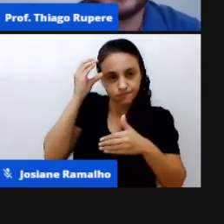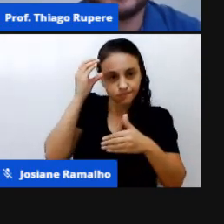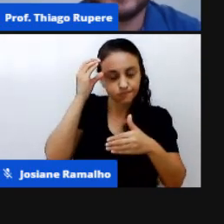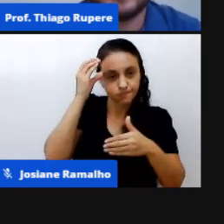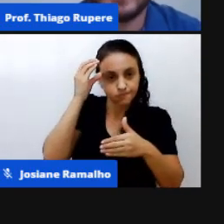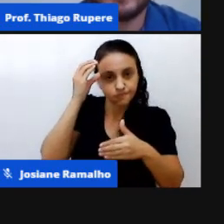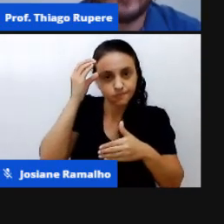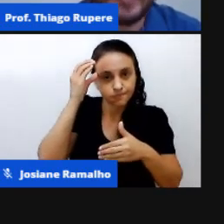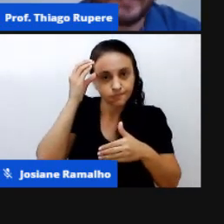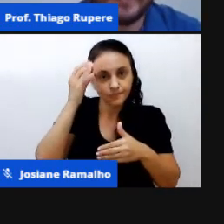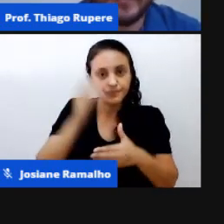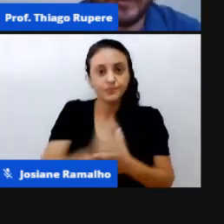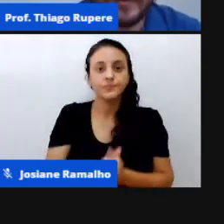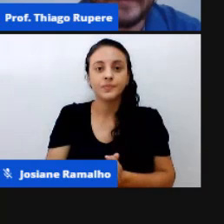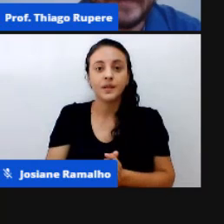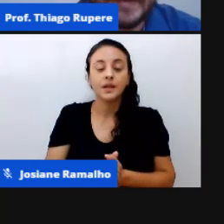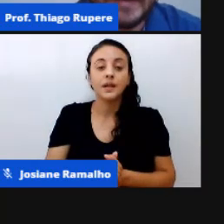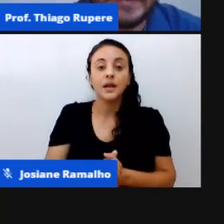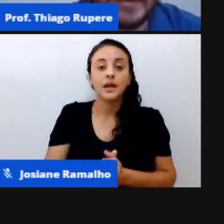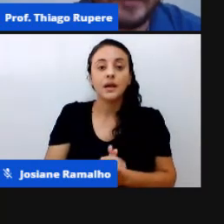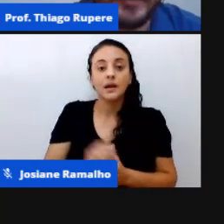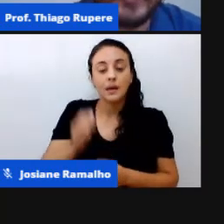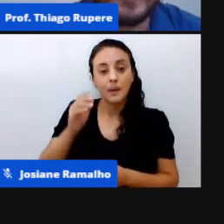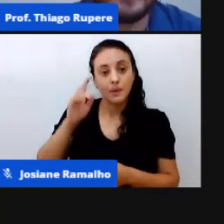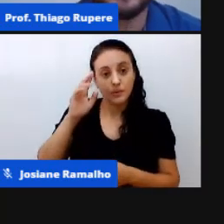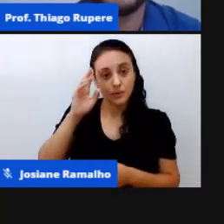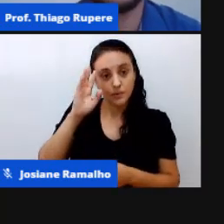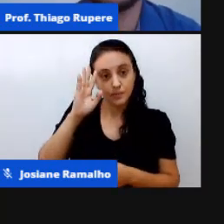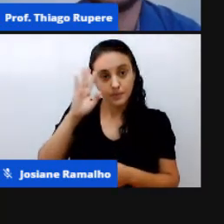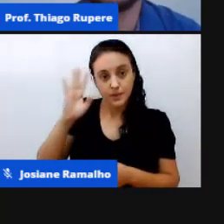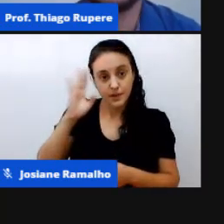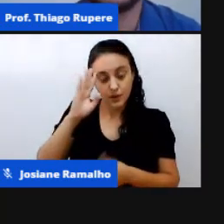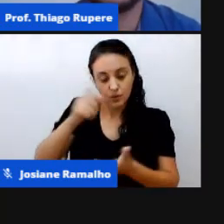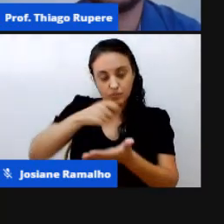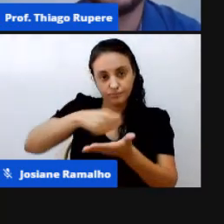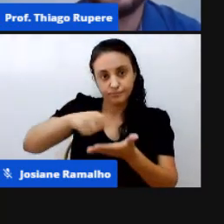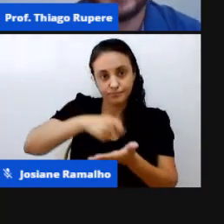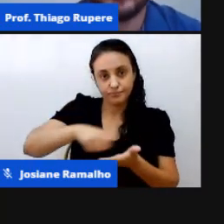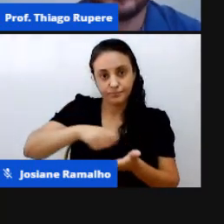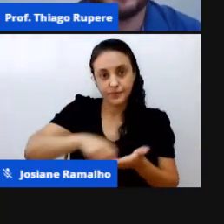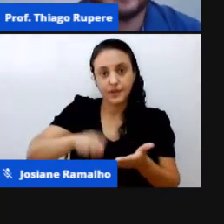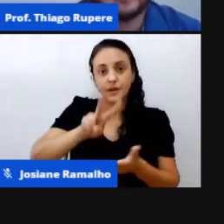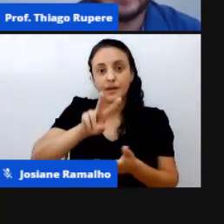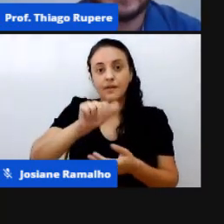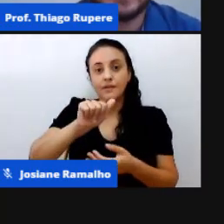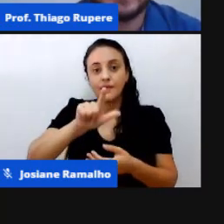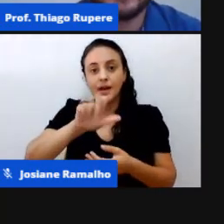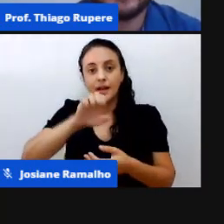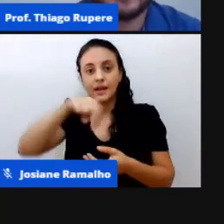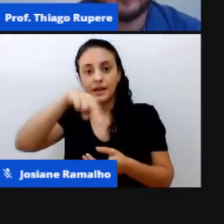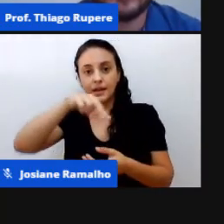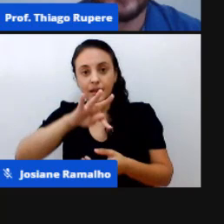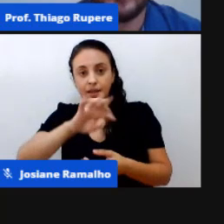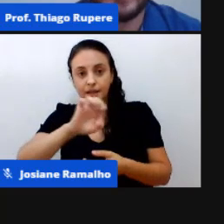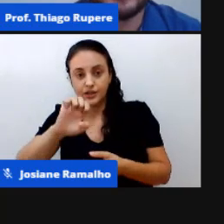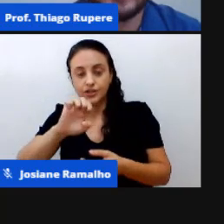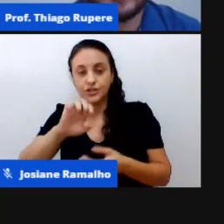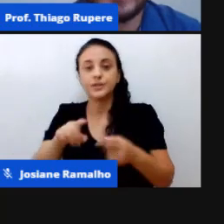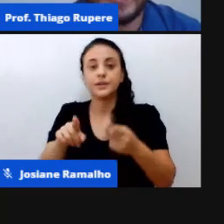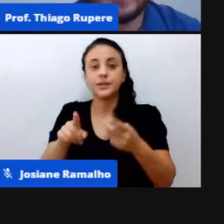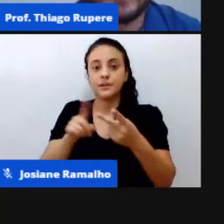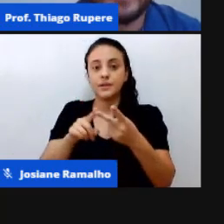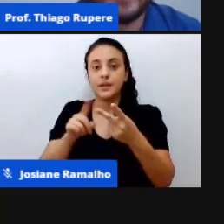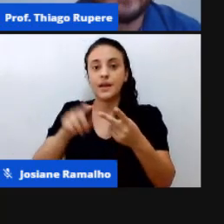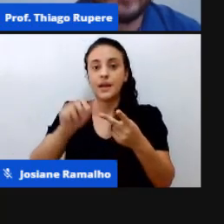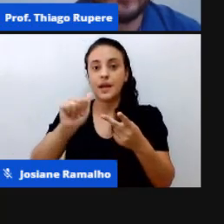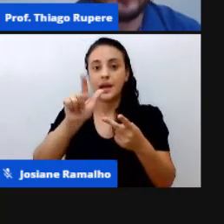Geraldini, 2017, que são pesquisadores da Pontifícia Universidade Católica de São Paulo. E eles têm, inclusive, um artigo